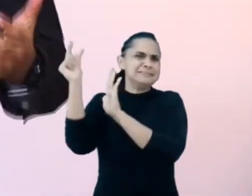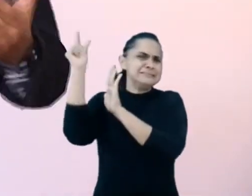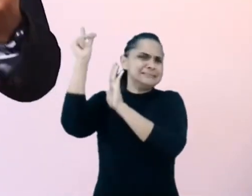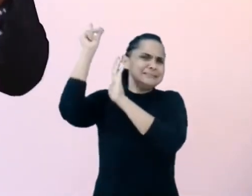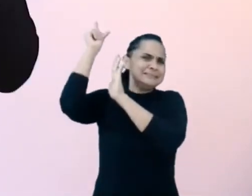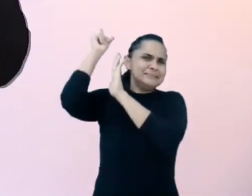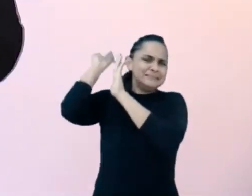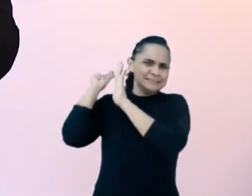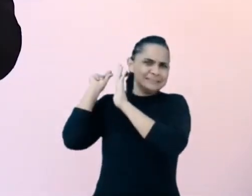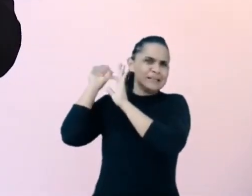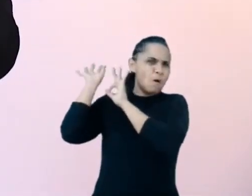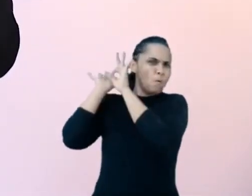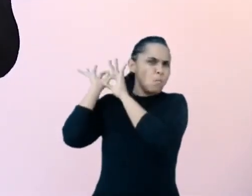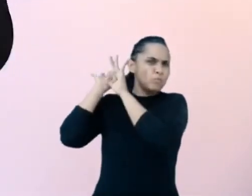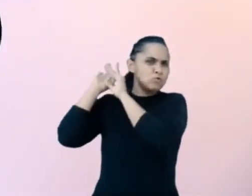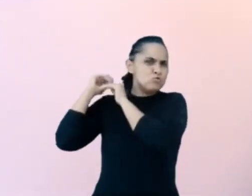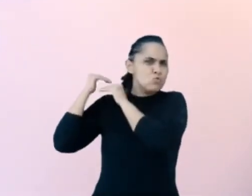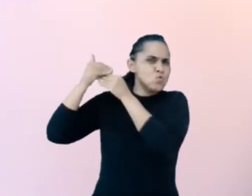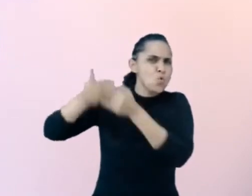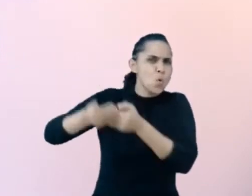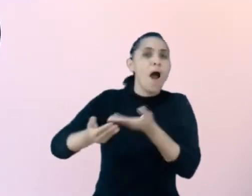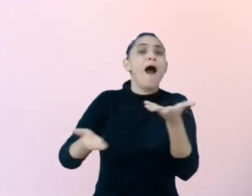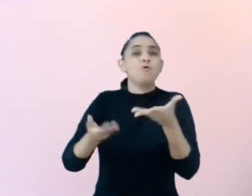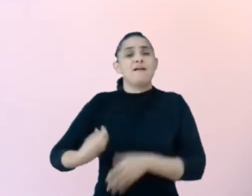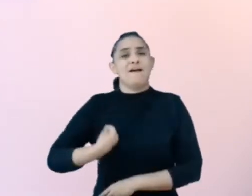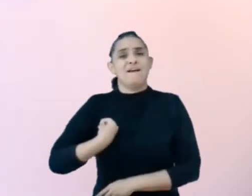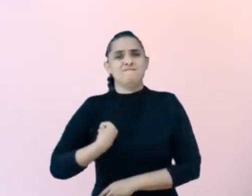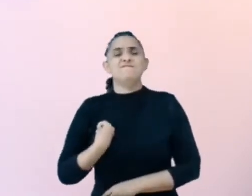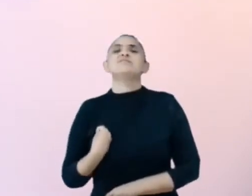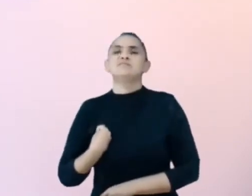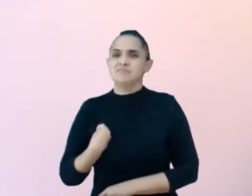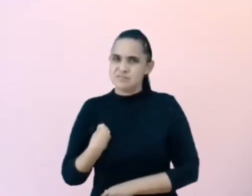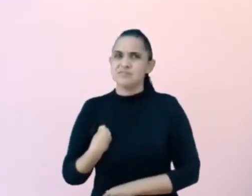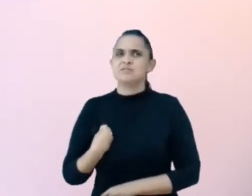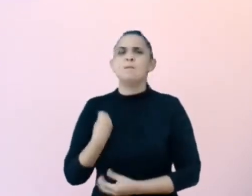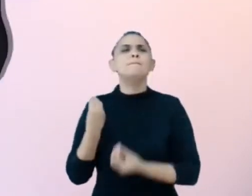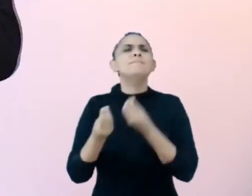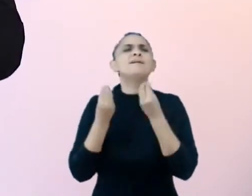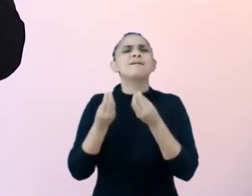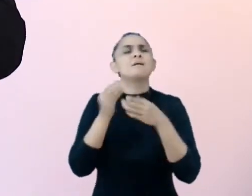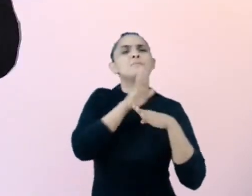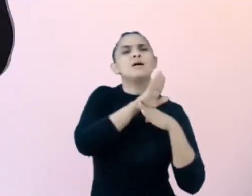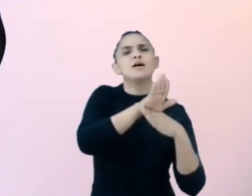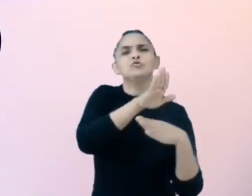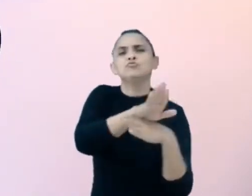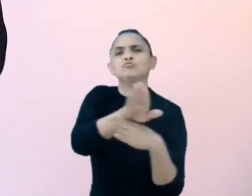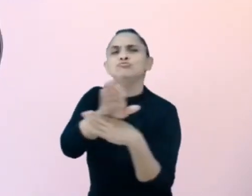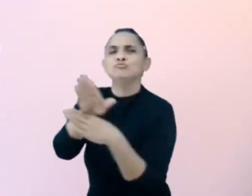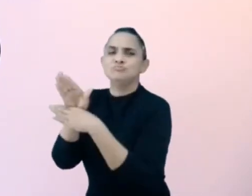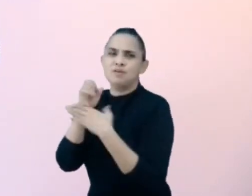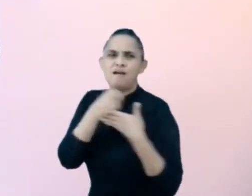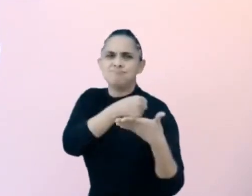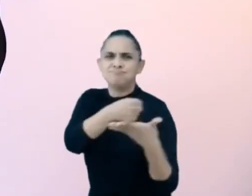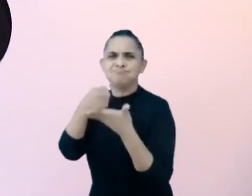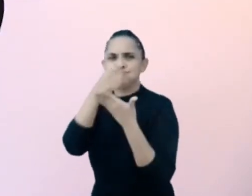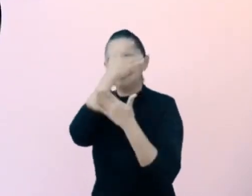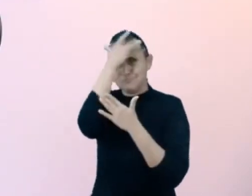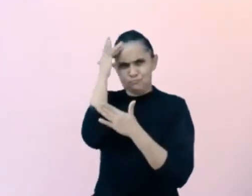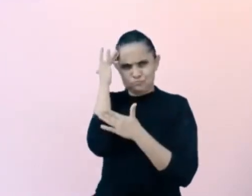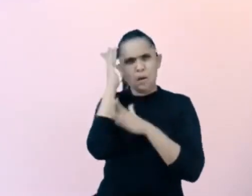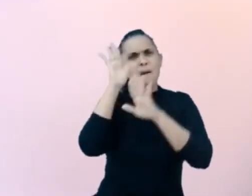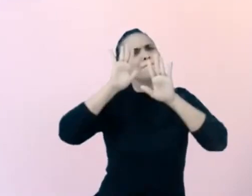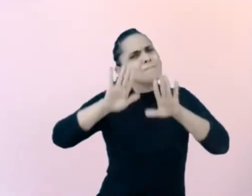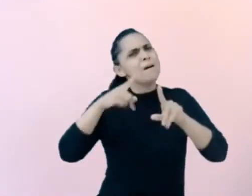Deus planejou que gastássemos a nossa vida em auxiliar os outros. Mas por que isso?